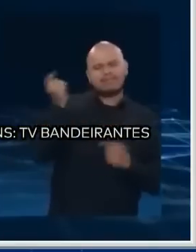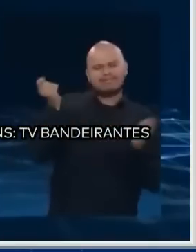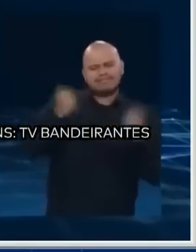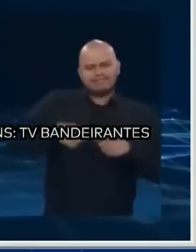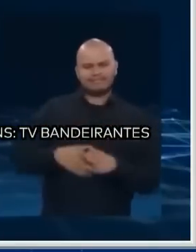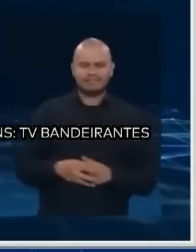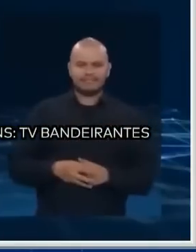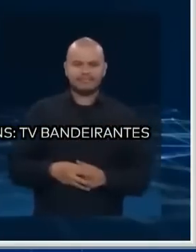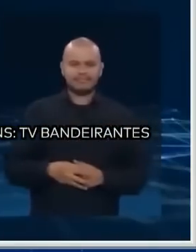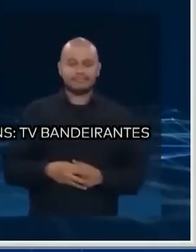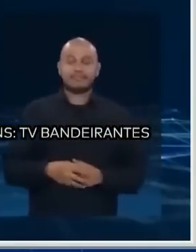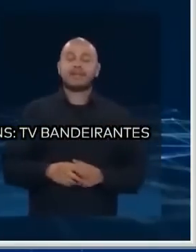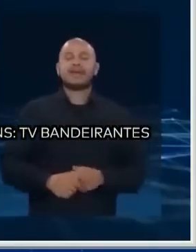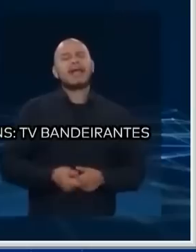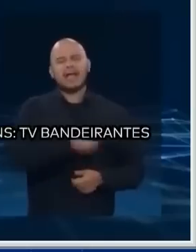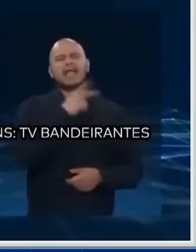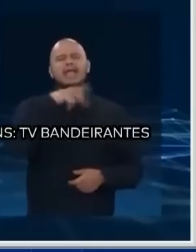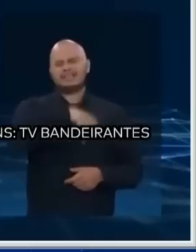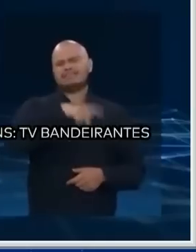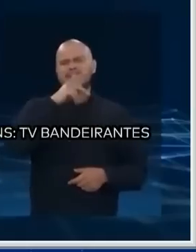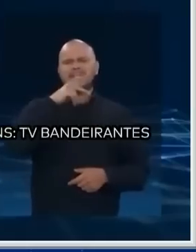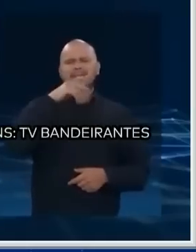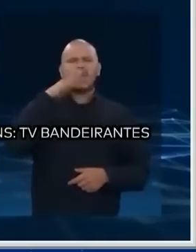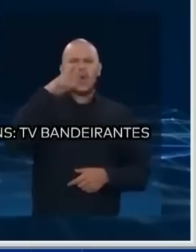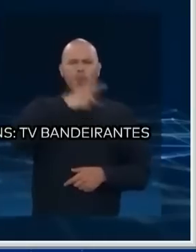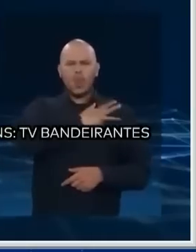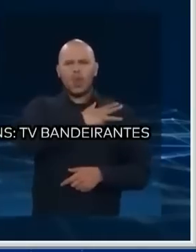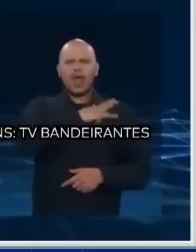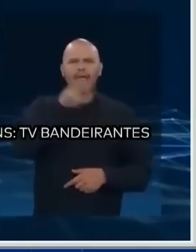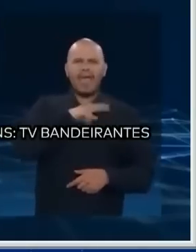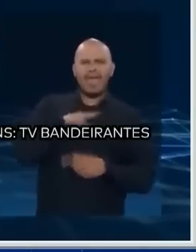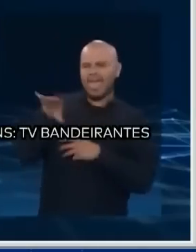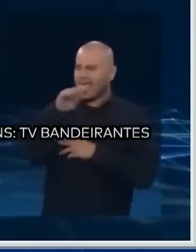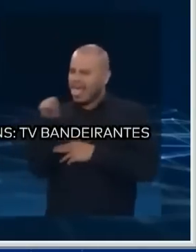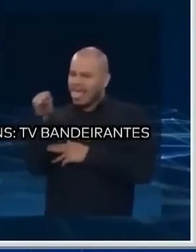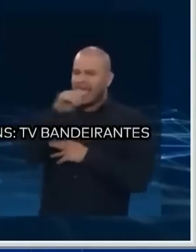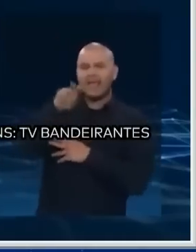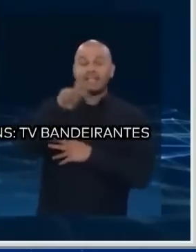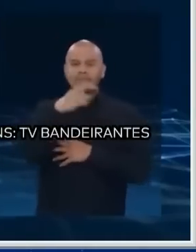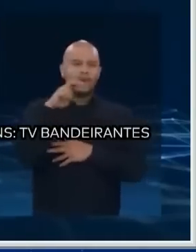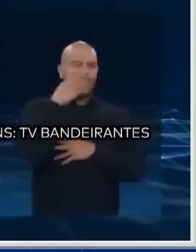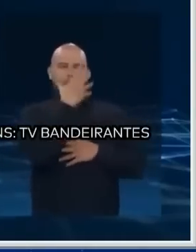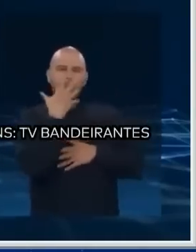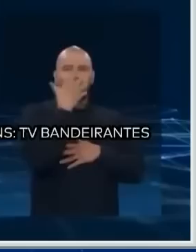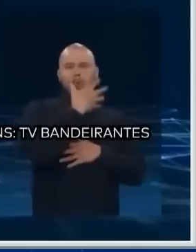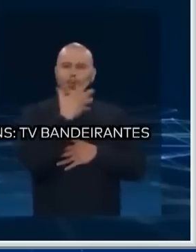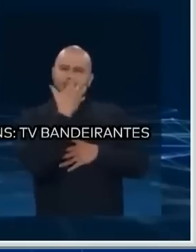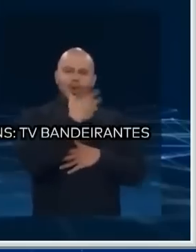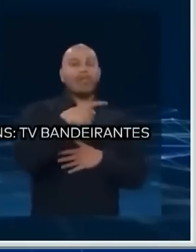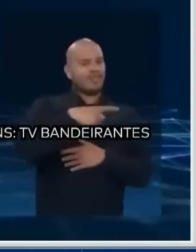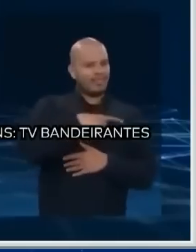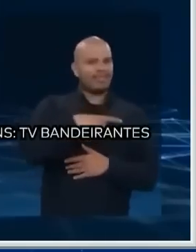Essa realidade então é o debate é importante e mostrou Exatamente isso os eleitores tem que